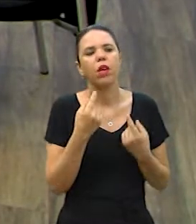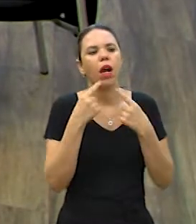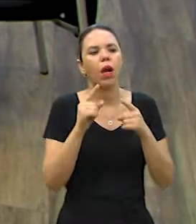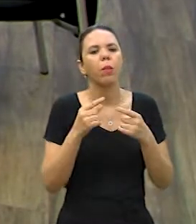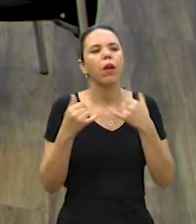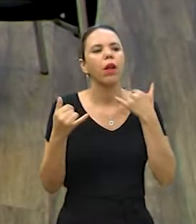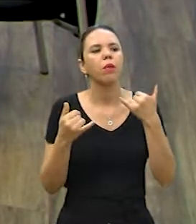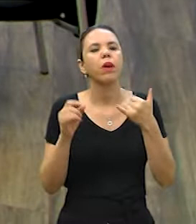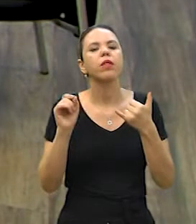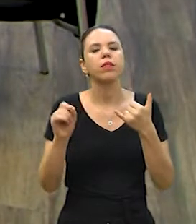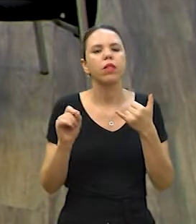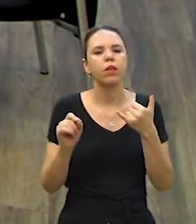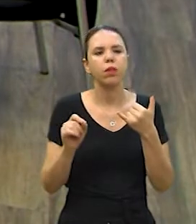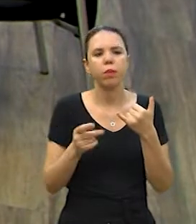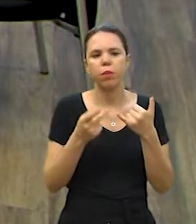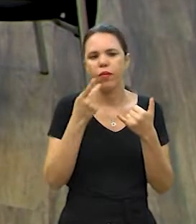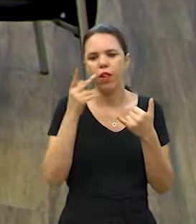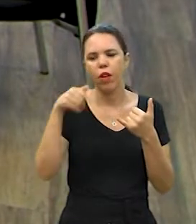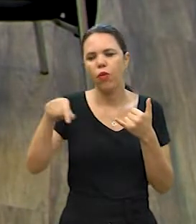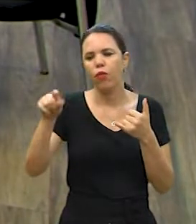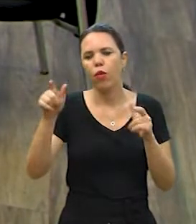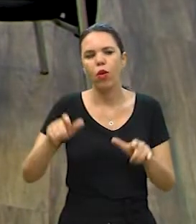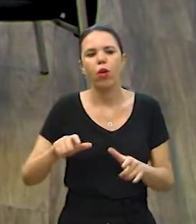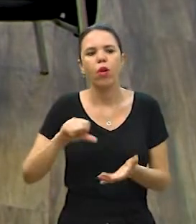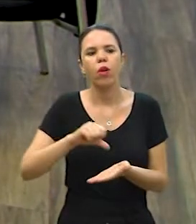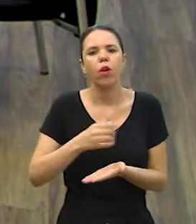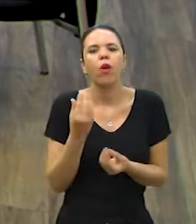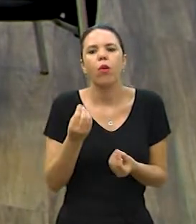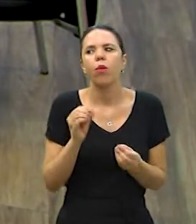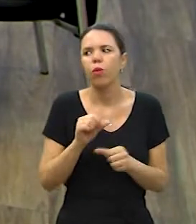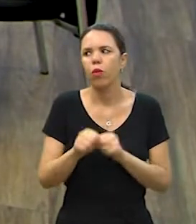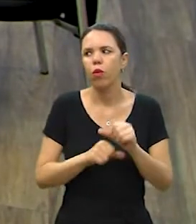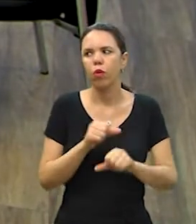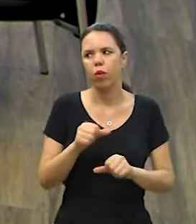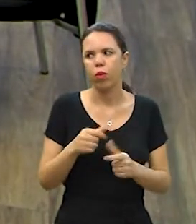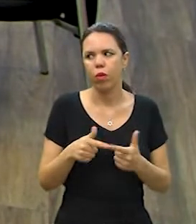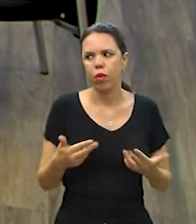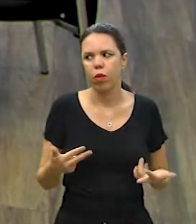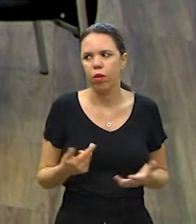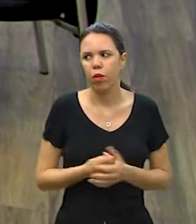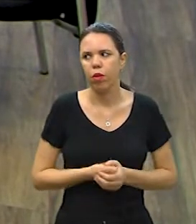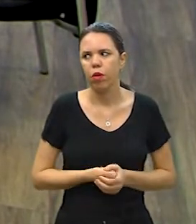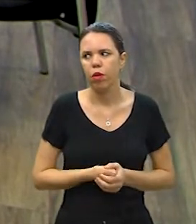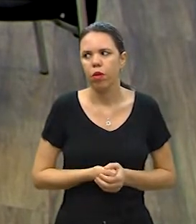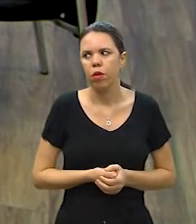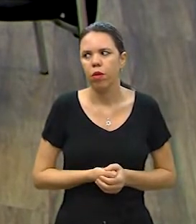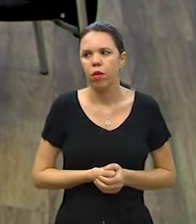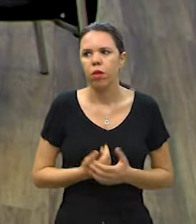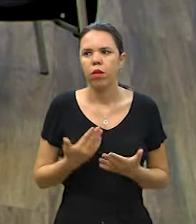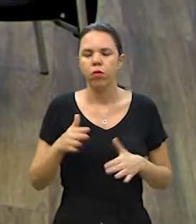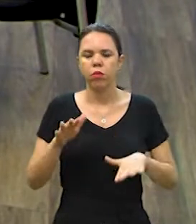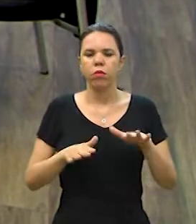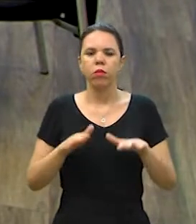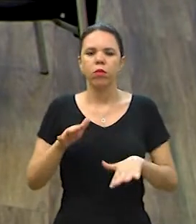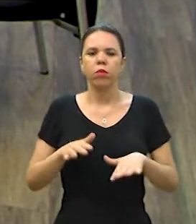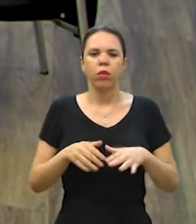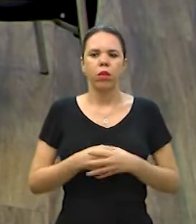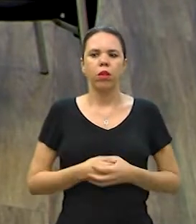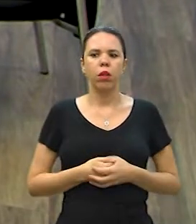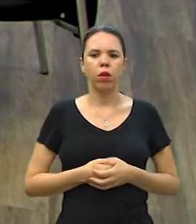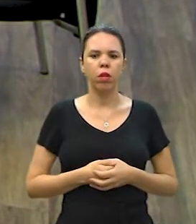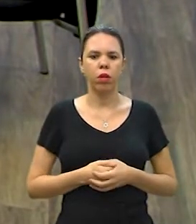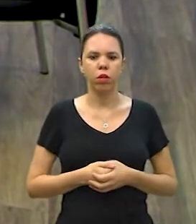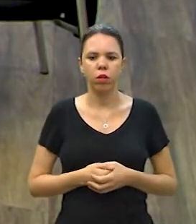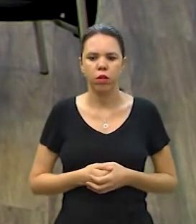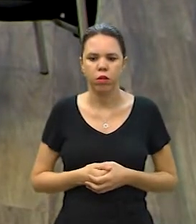Pega o telefone e liga para quem, ou vai até o local? Como é que muda essa situação? Então, depende de